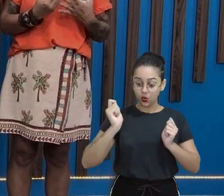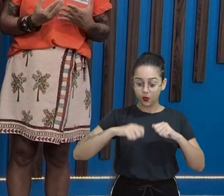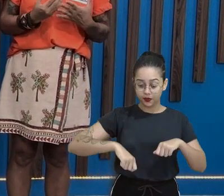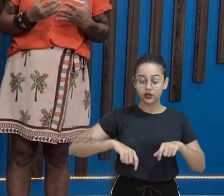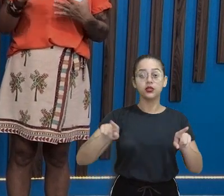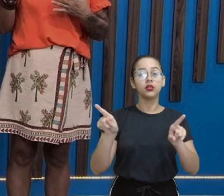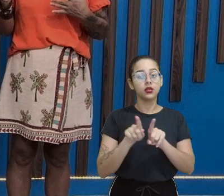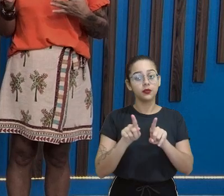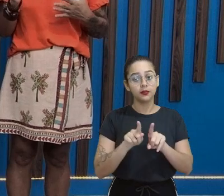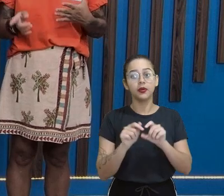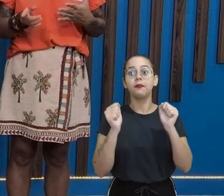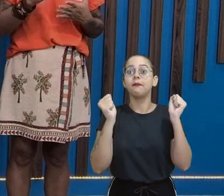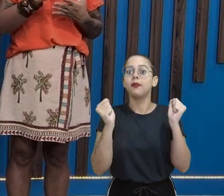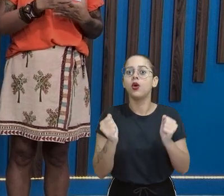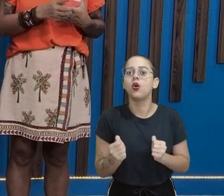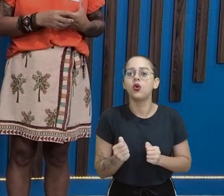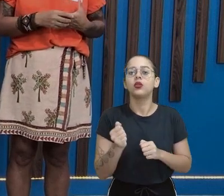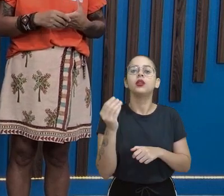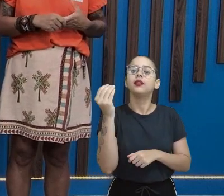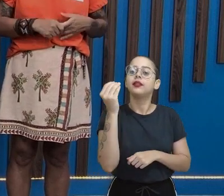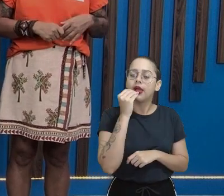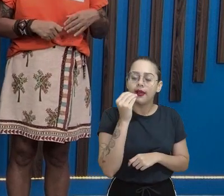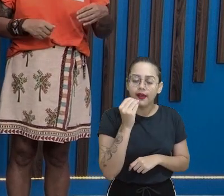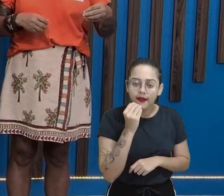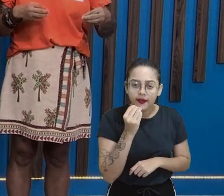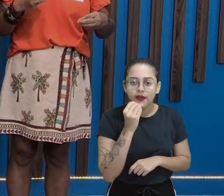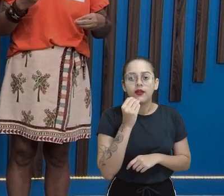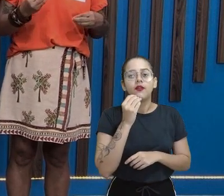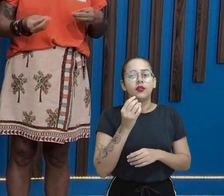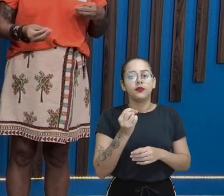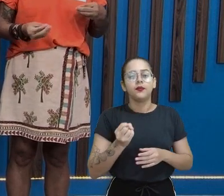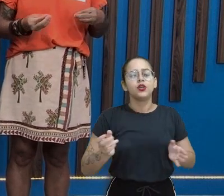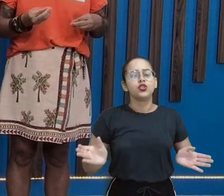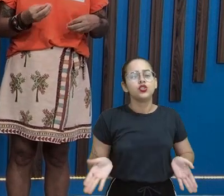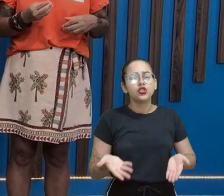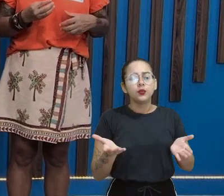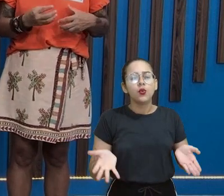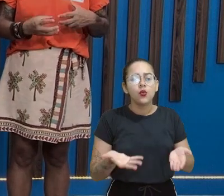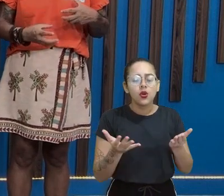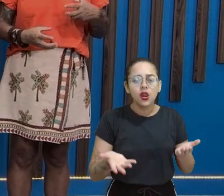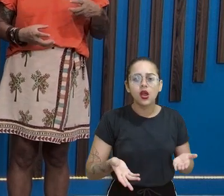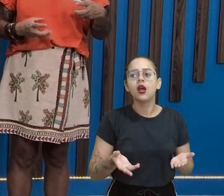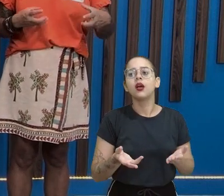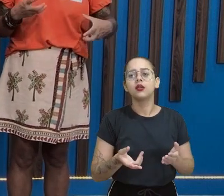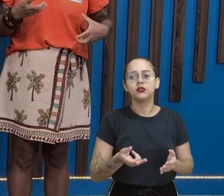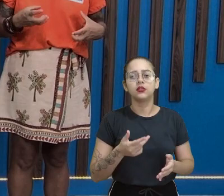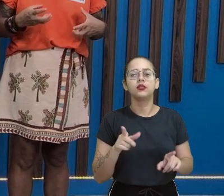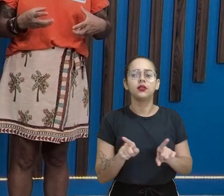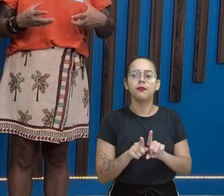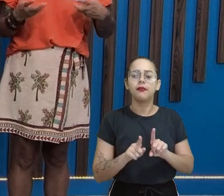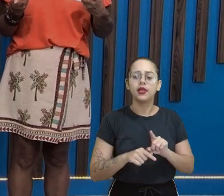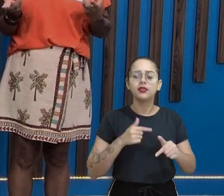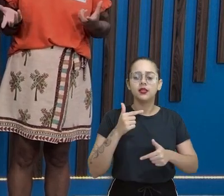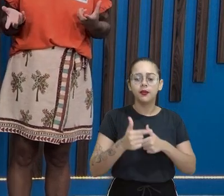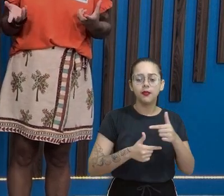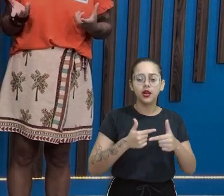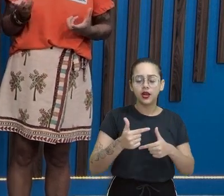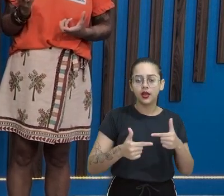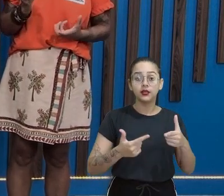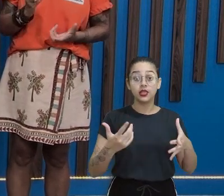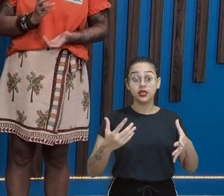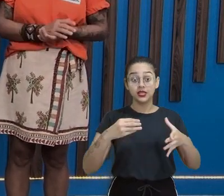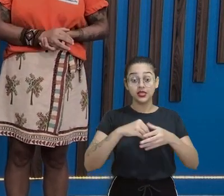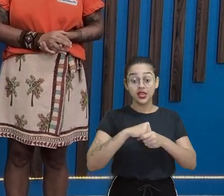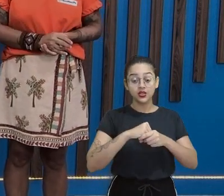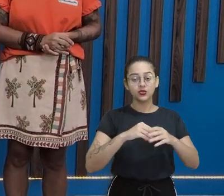ela pode e deve ser estimulada e ser cada vez mais trabalhada no ambiente escolar, né,